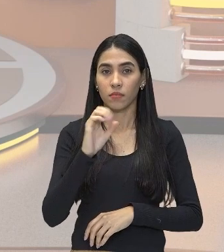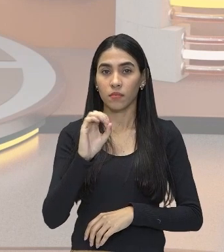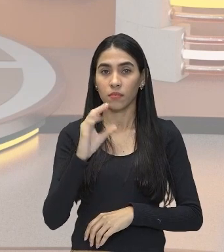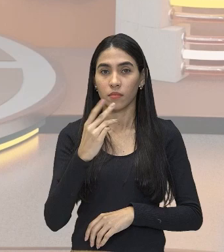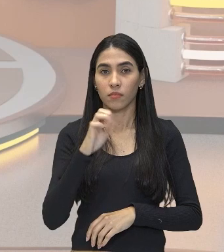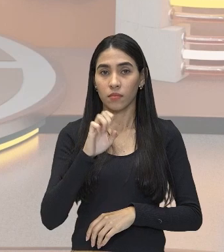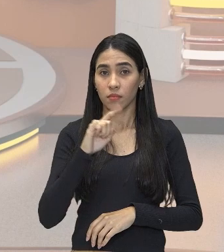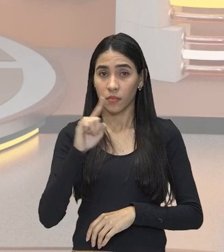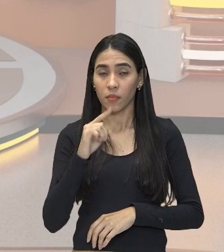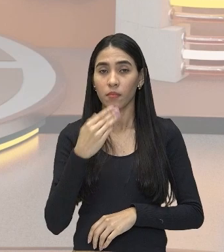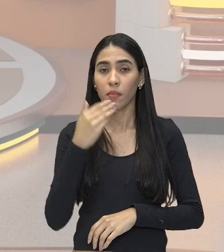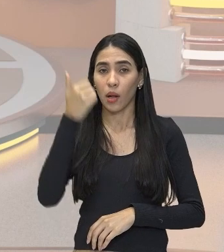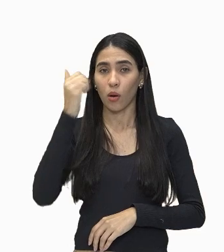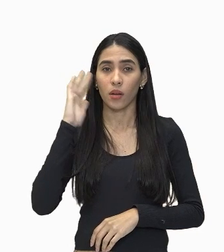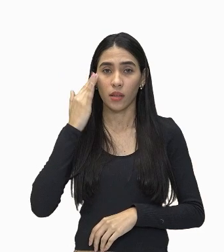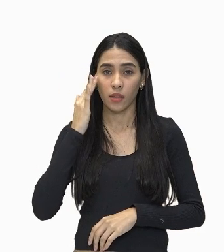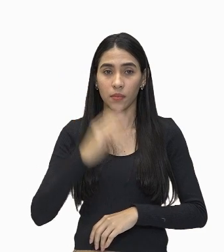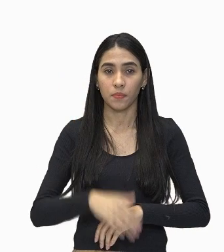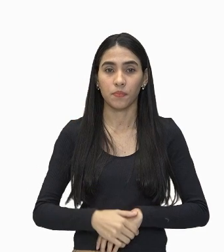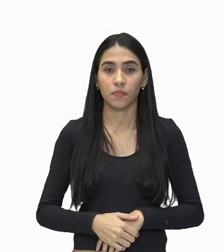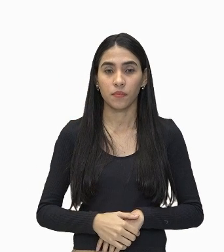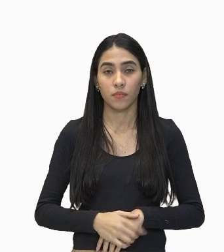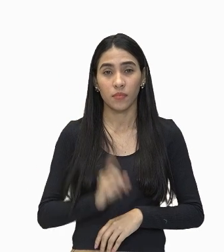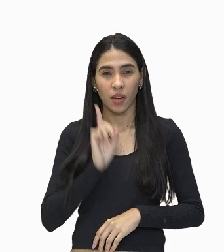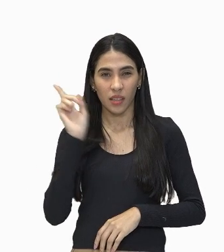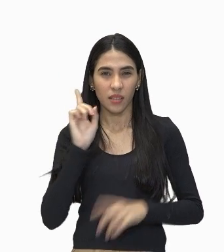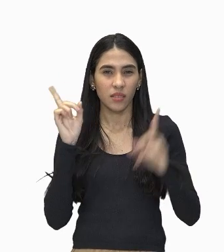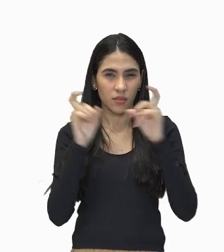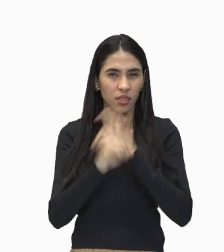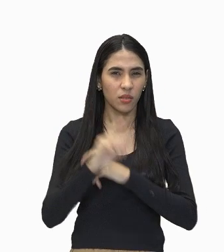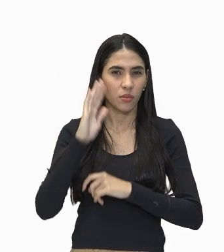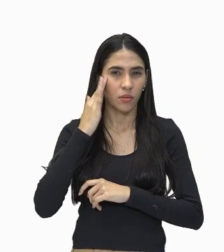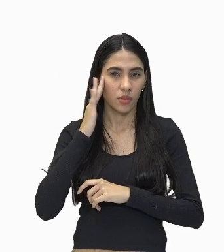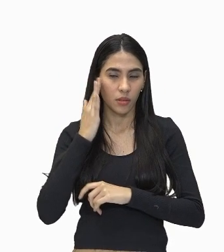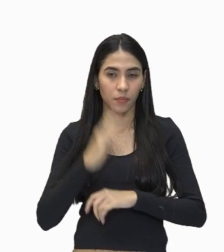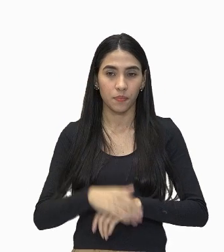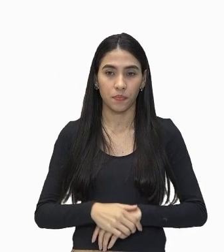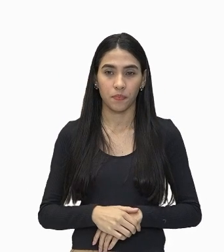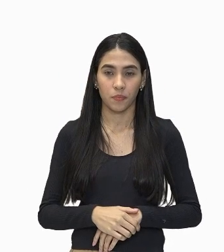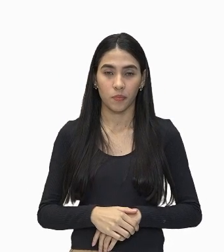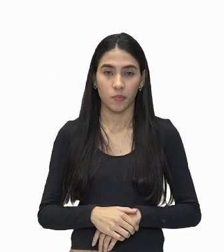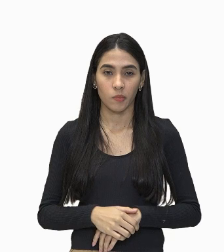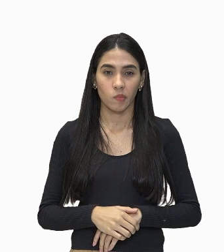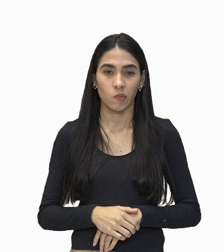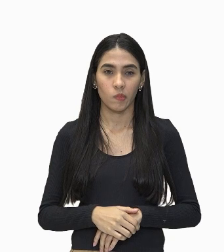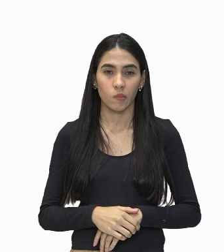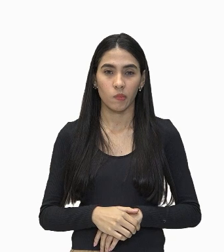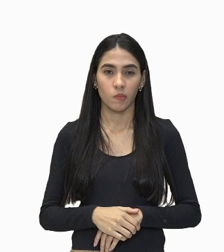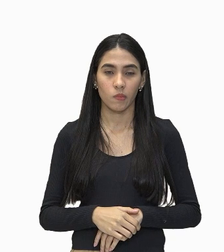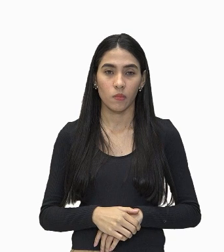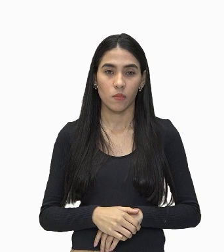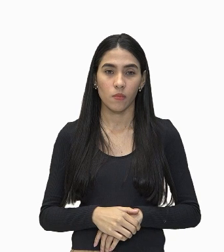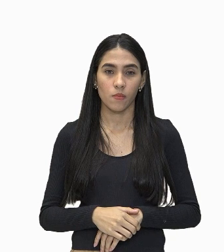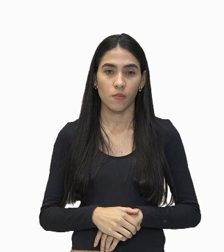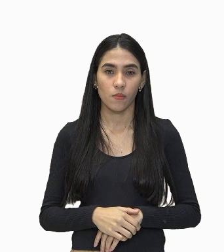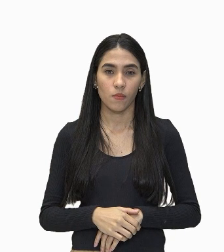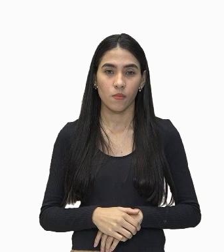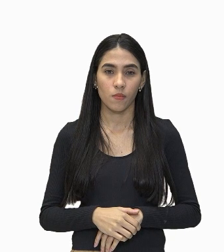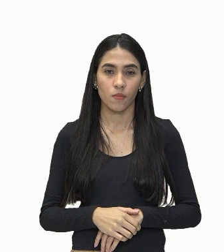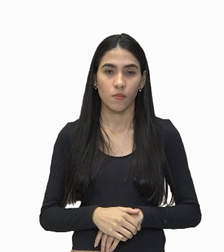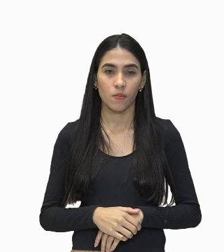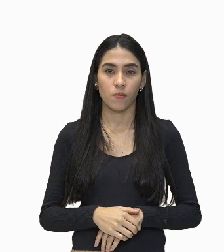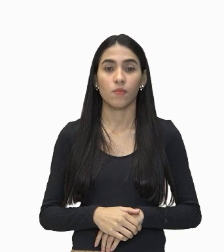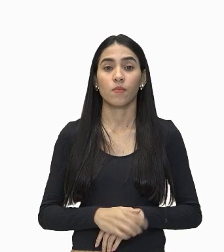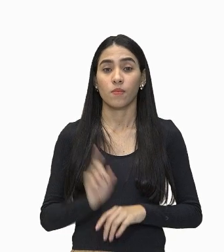ainda um pouco melhor. Que eu sei que ele é um pouco mais complicado, né? Então essa aí é a questão de colocar